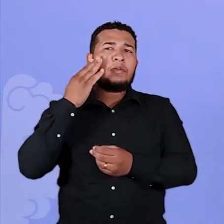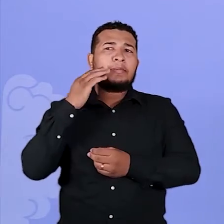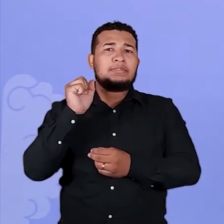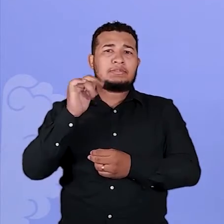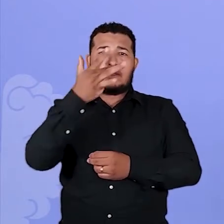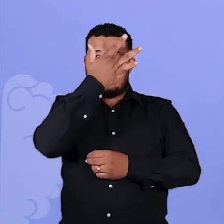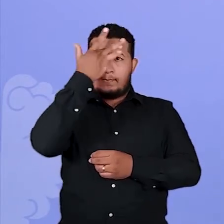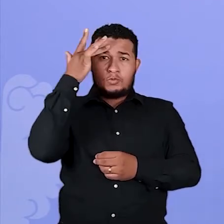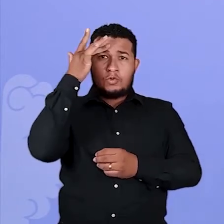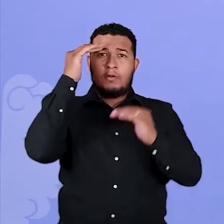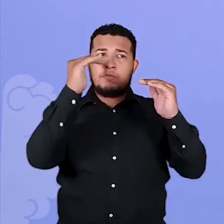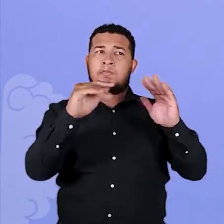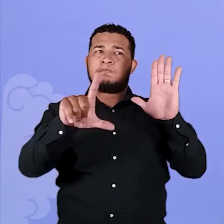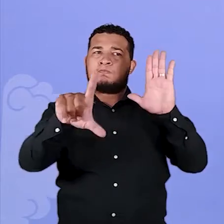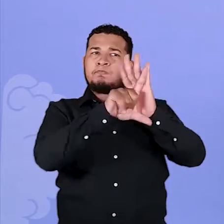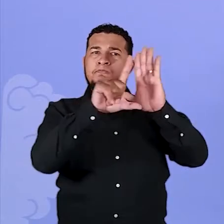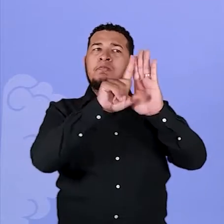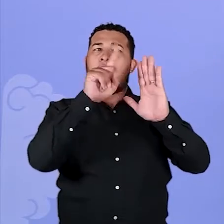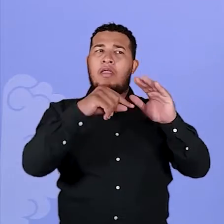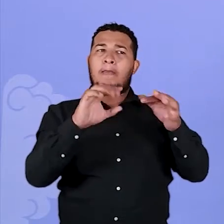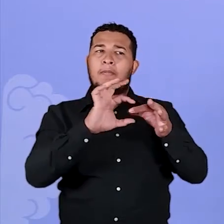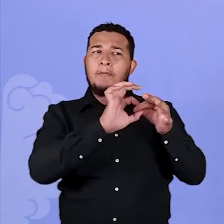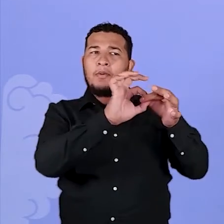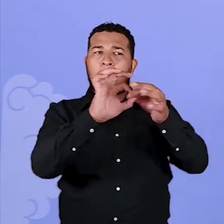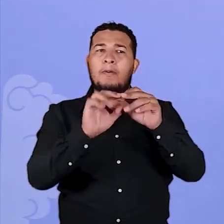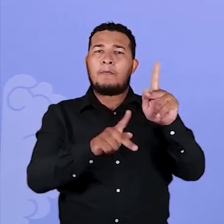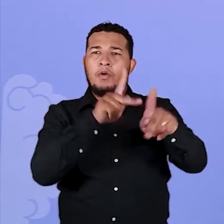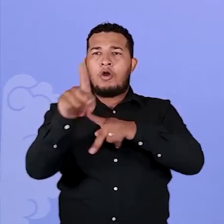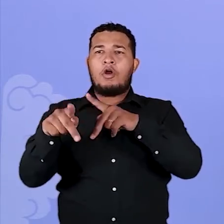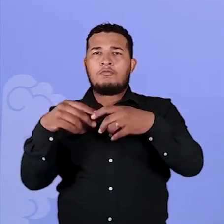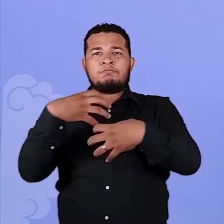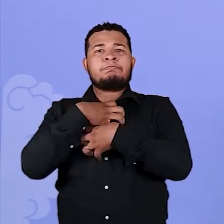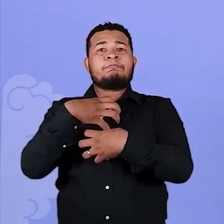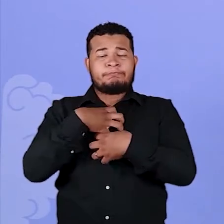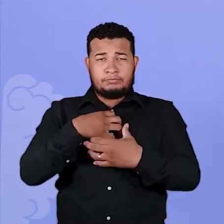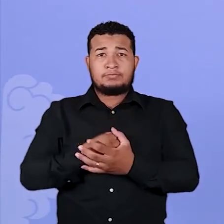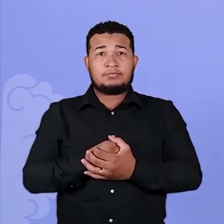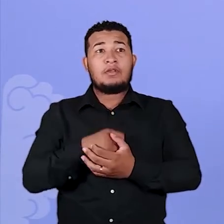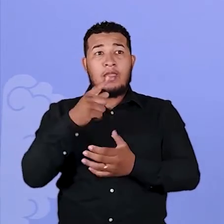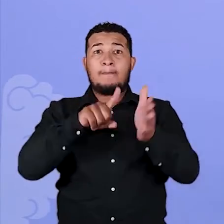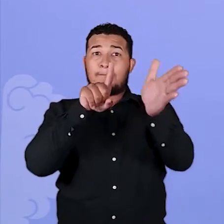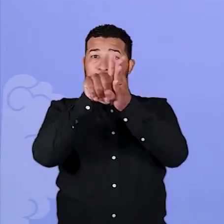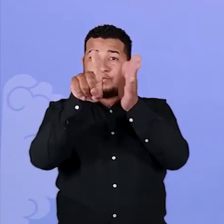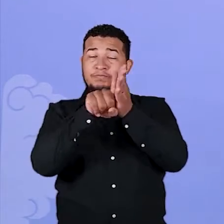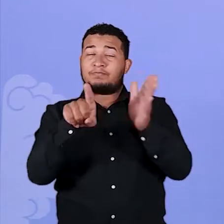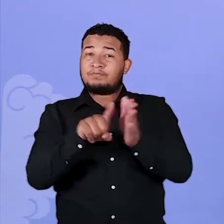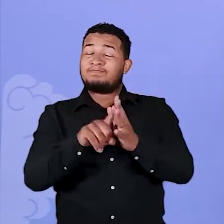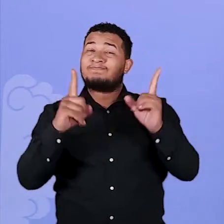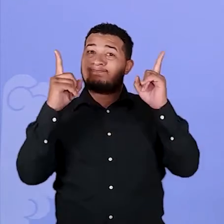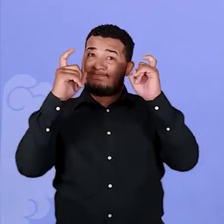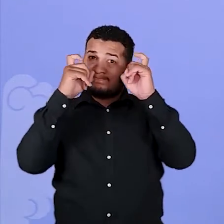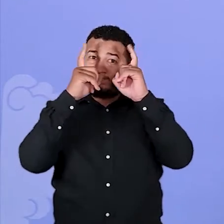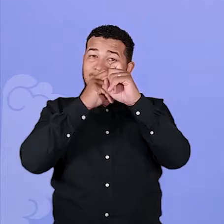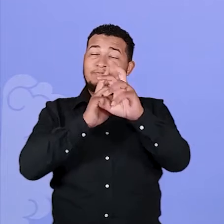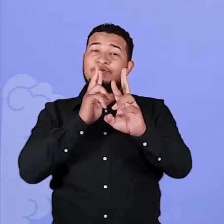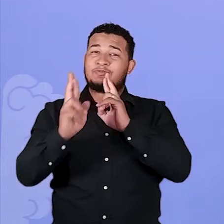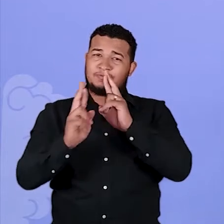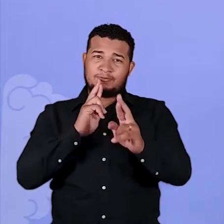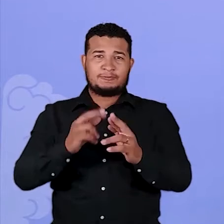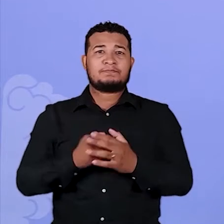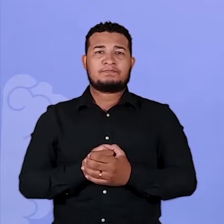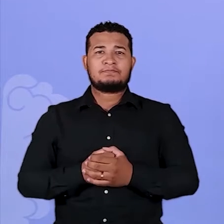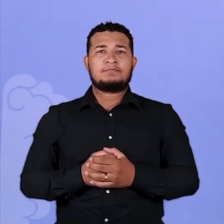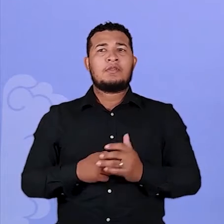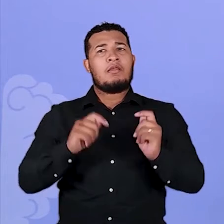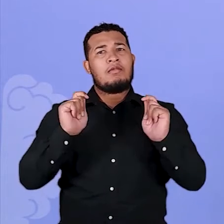o soberano está realmente agindo em nome do bem comum ou não? Essas são perguntas muito difíceis para responder. E